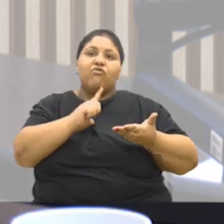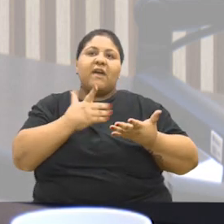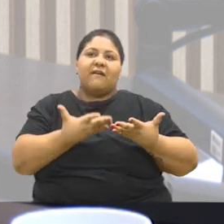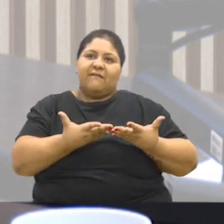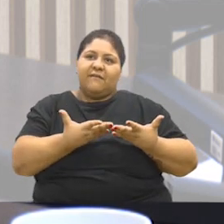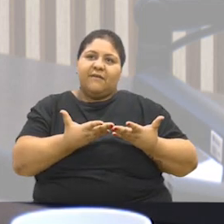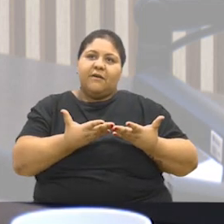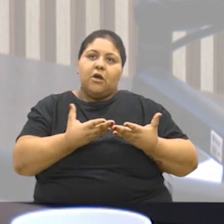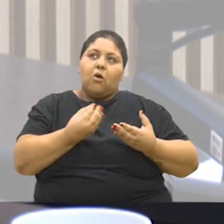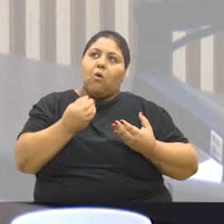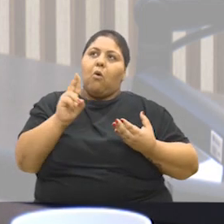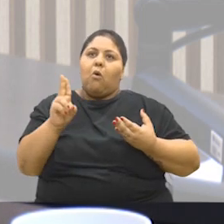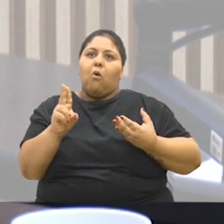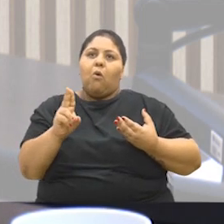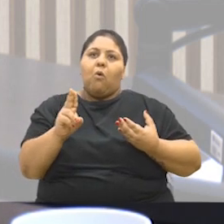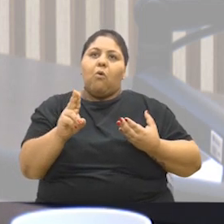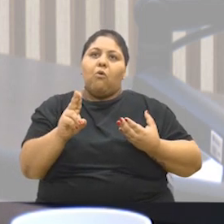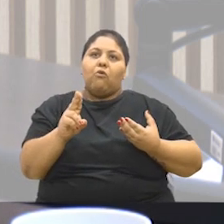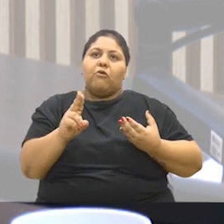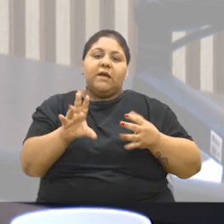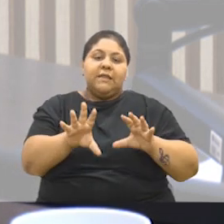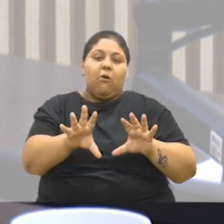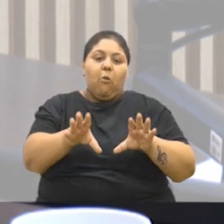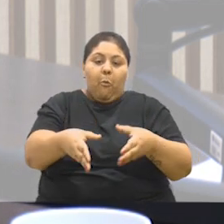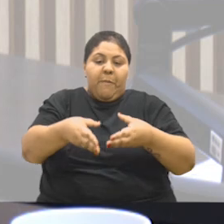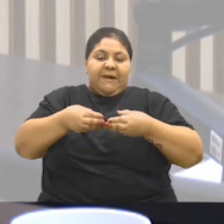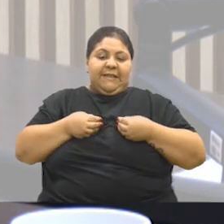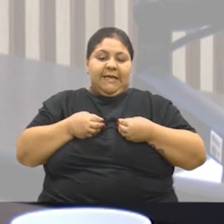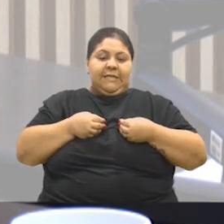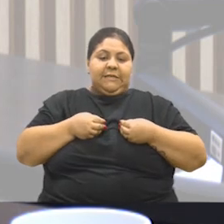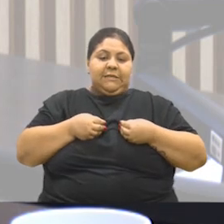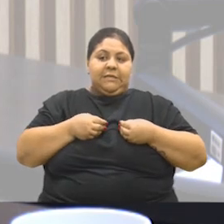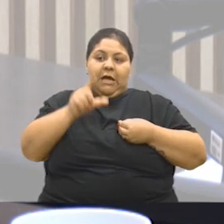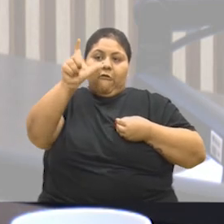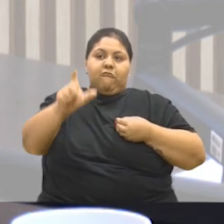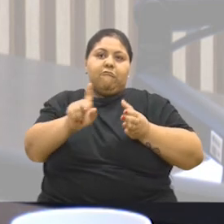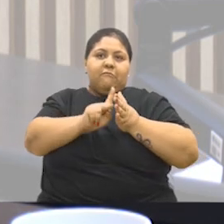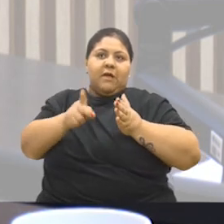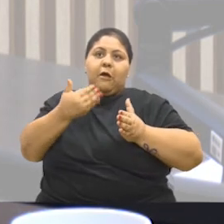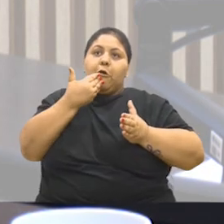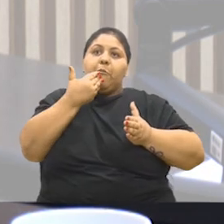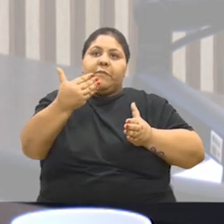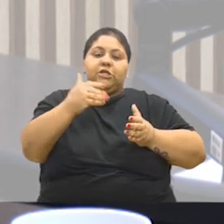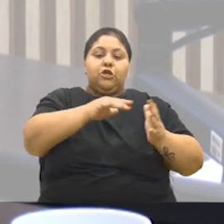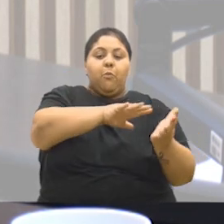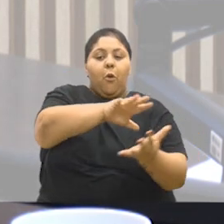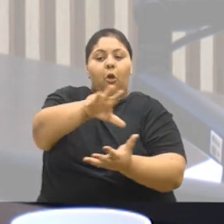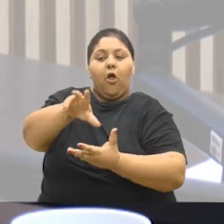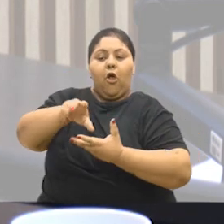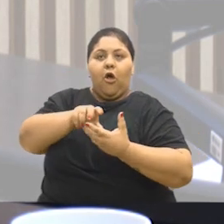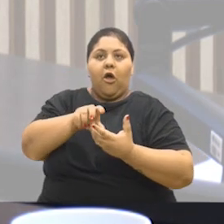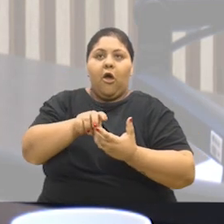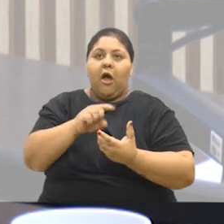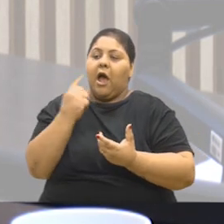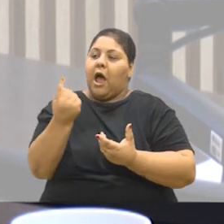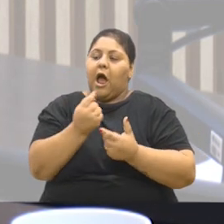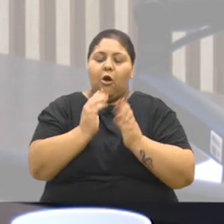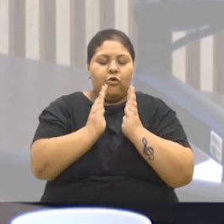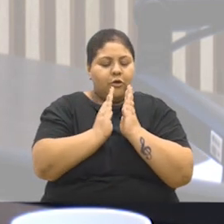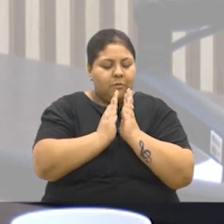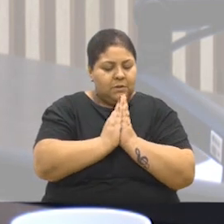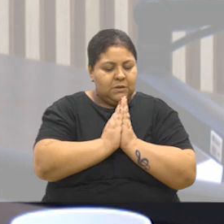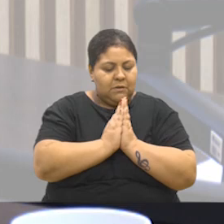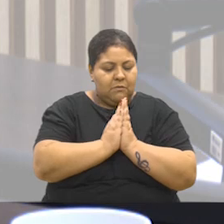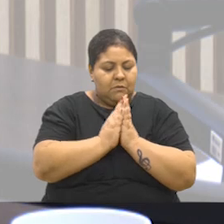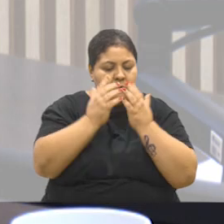coisa que você não seja. Então, eu sempre digo que pra gente pedir pro universo, a única oração que funciona